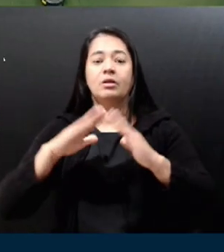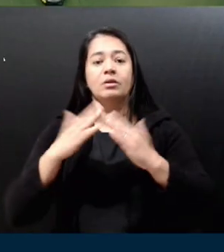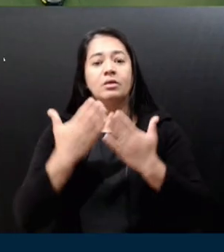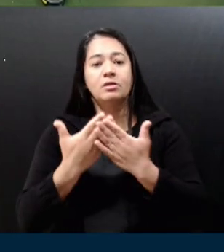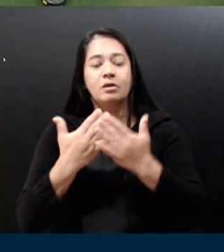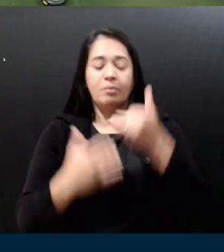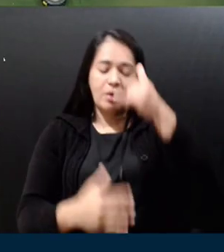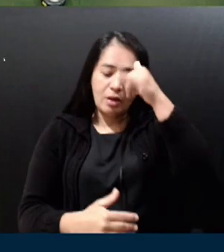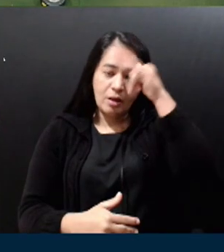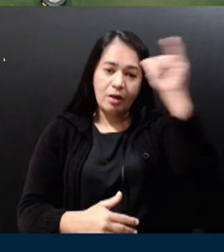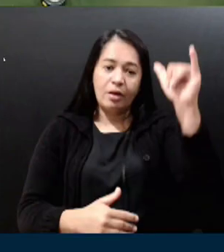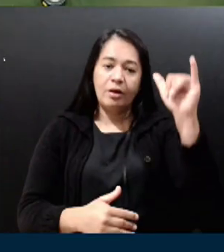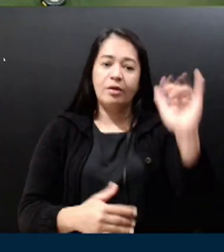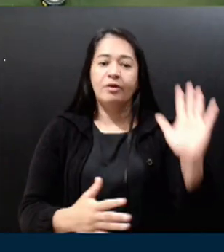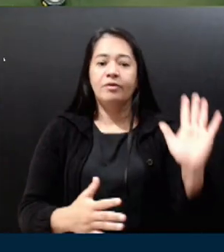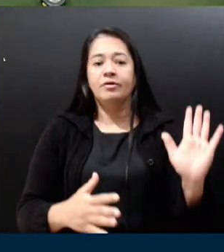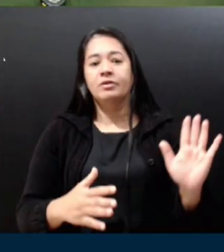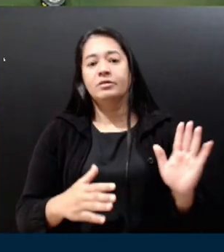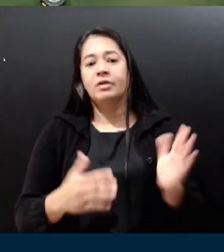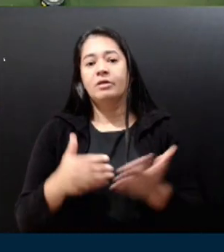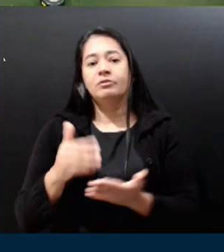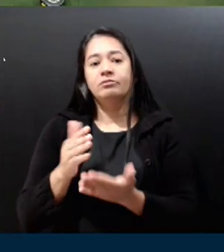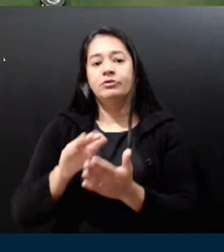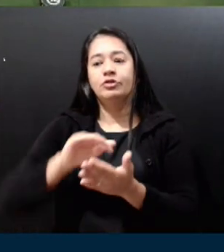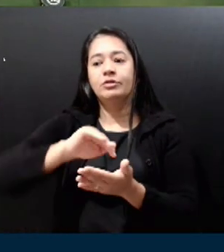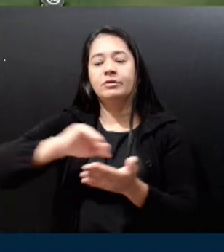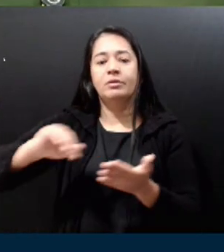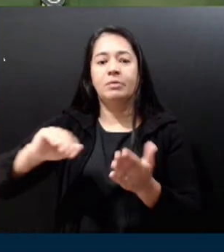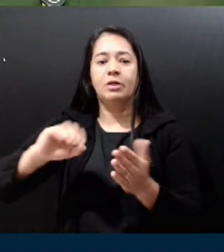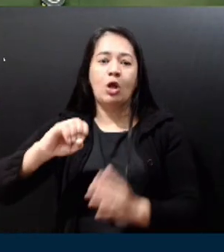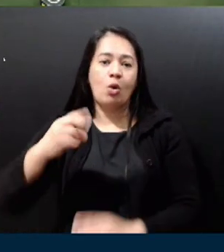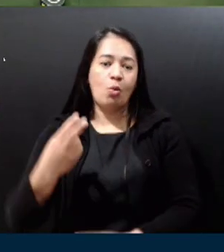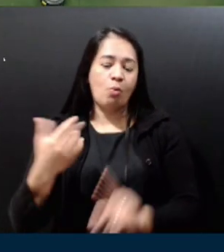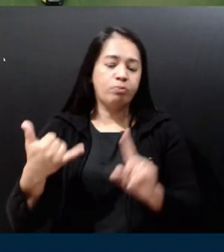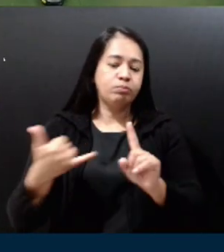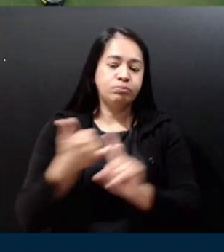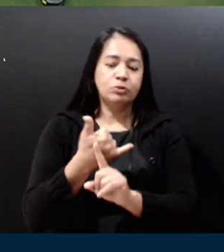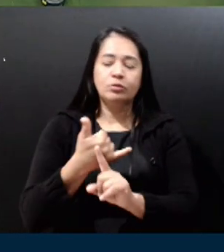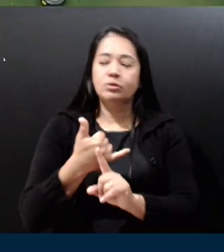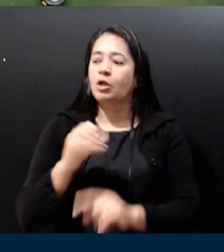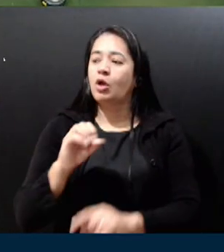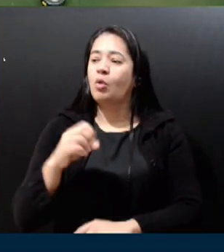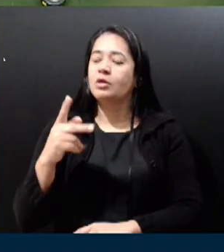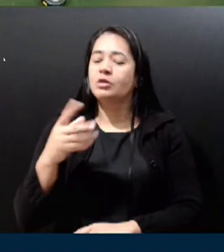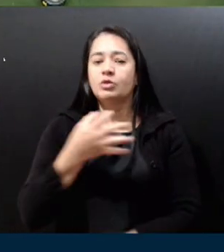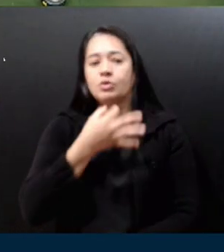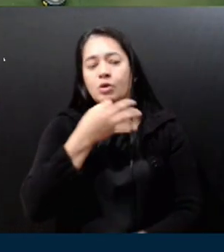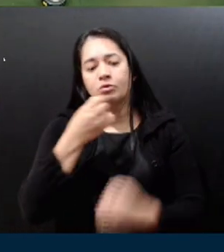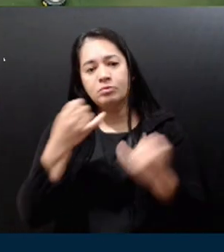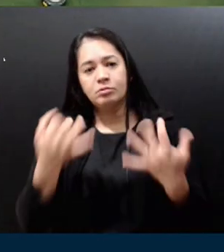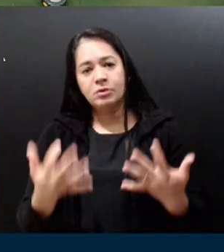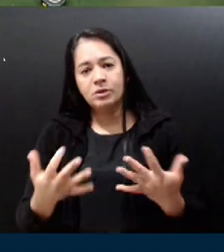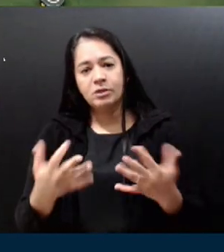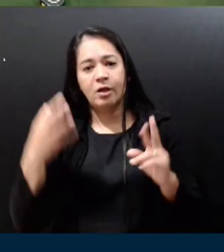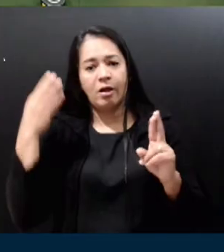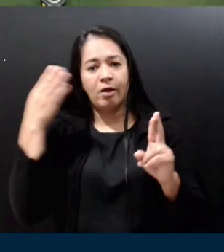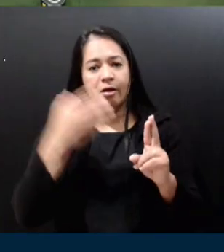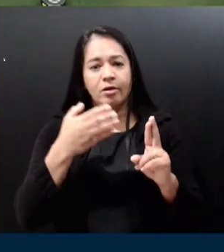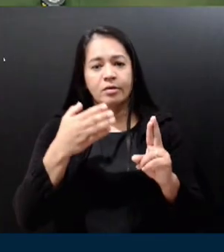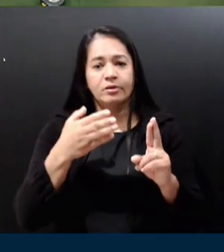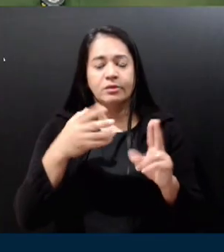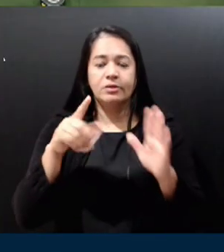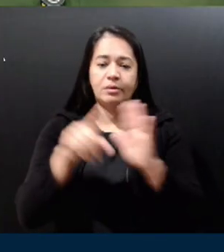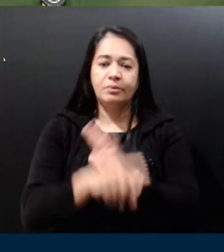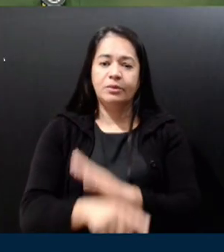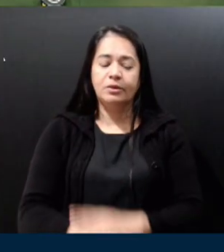situação de exclusão ou bullying. Qual que é a sua avaliação? Qual que é a sua fala, referente a essa pergunta da nossa